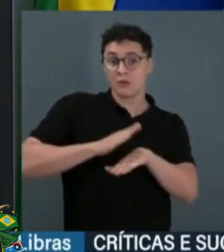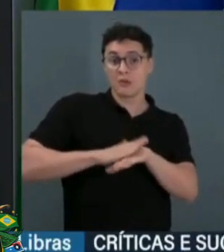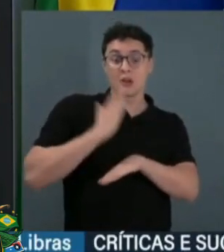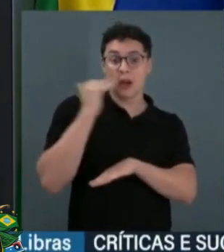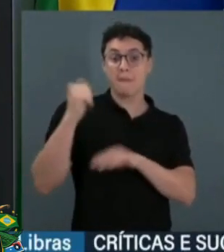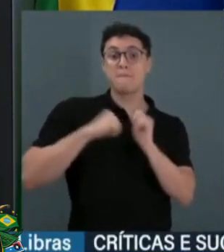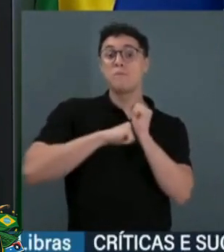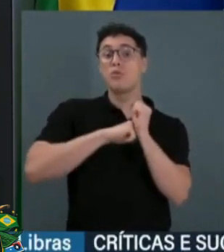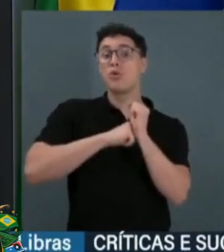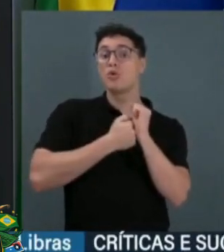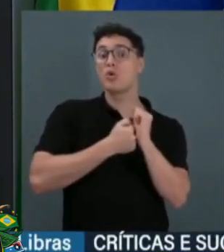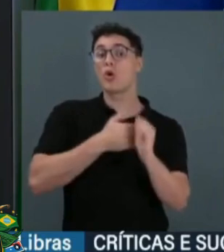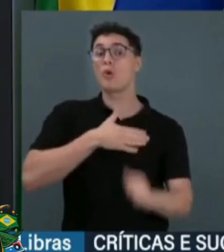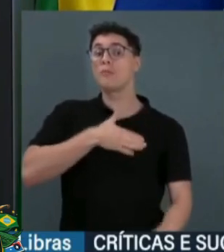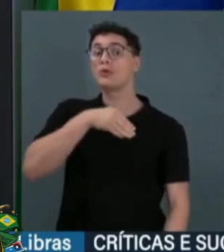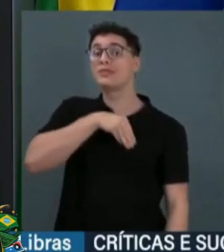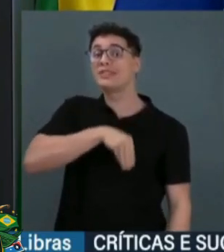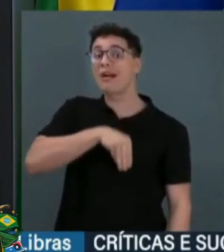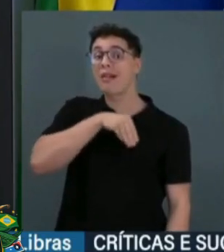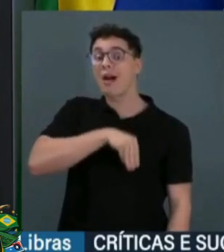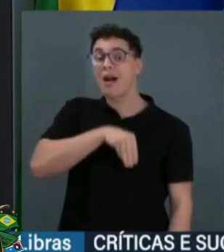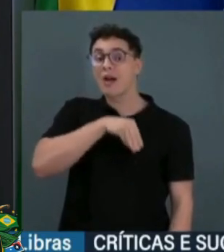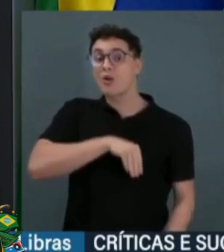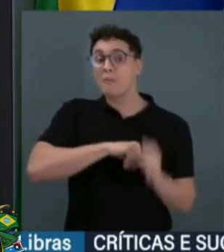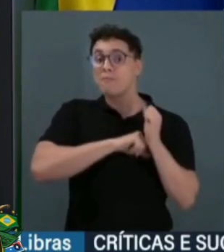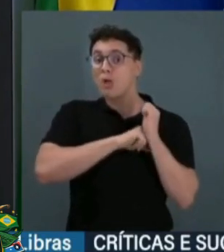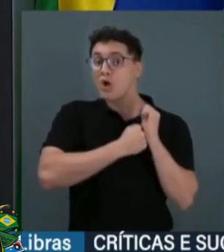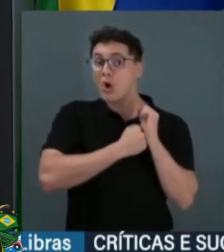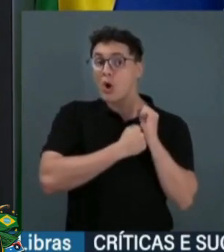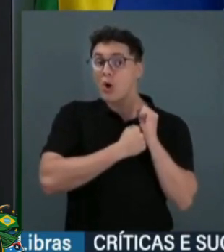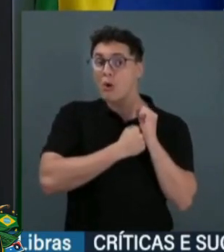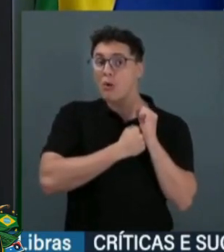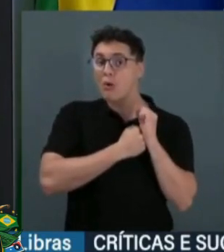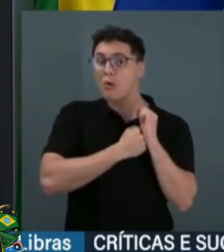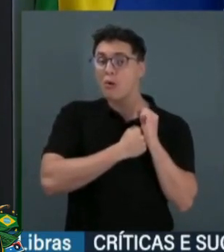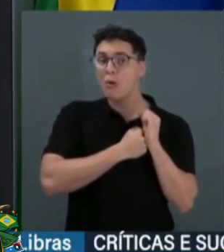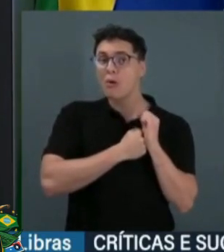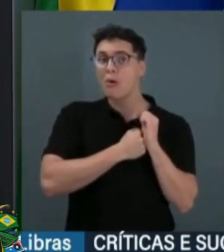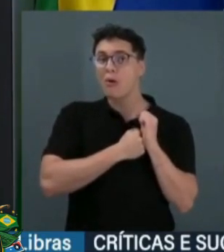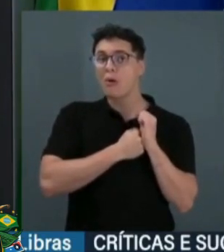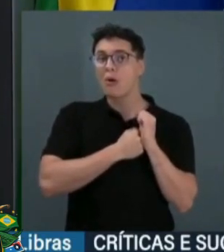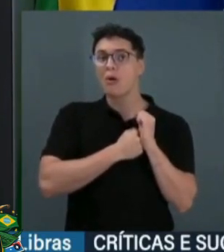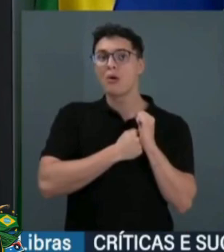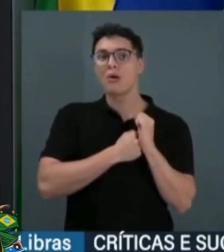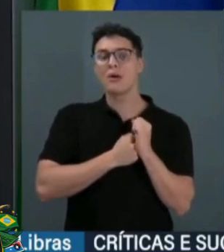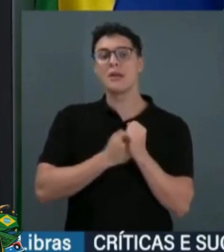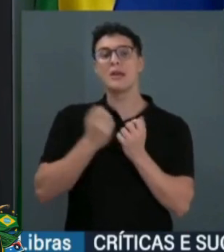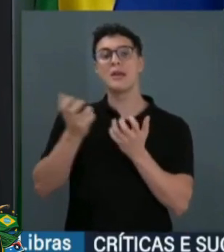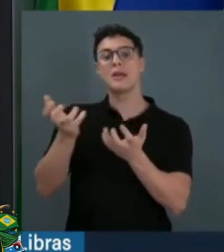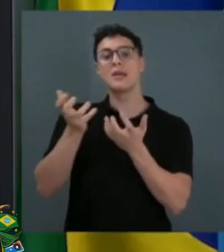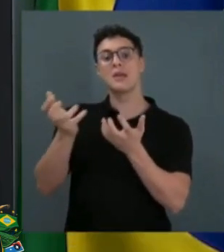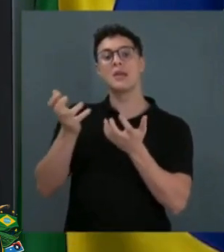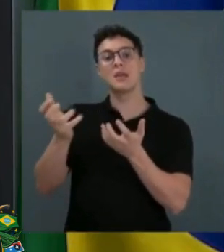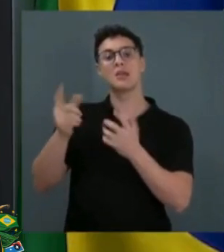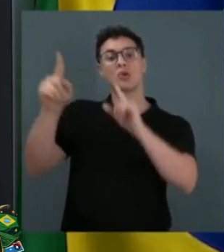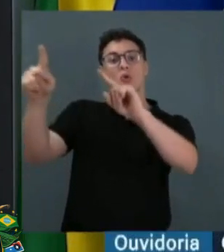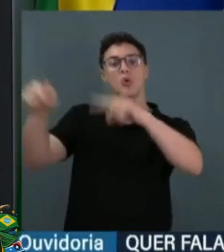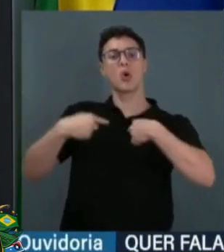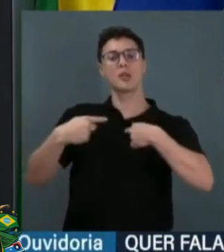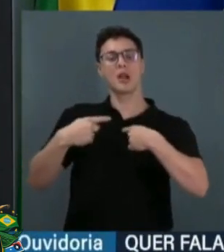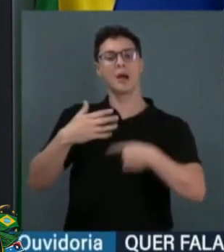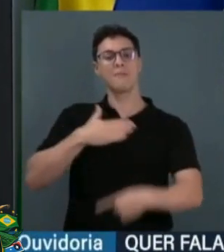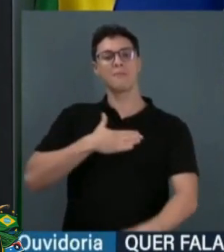bloqueio ilegal e inconstitucional, que não tem lugar nenhum permitindo isso, ele quis atingir diretamente a minha